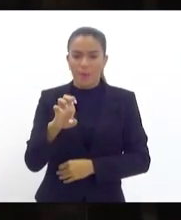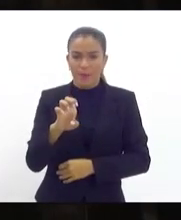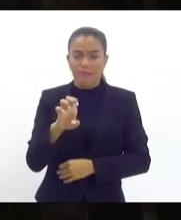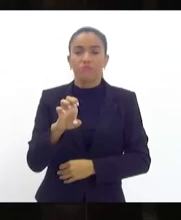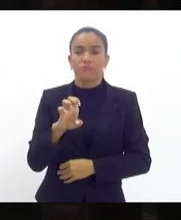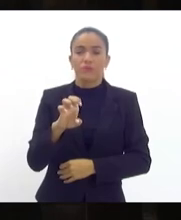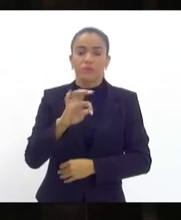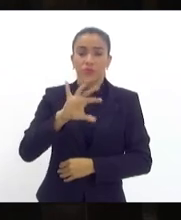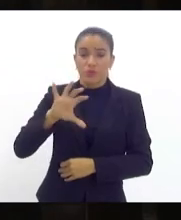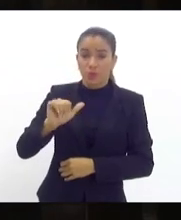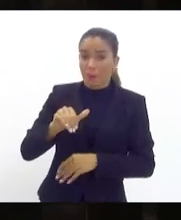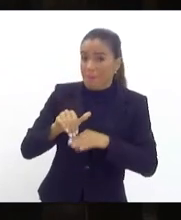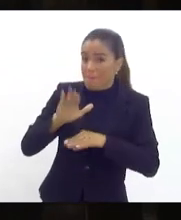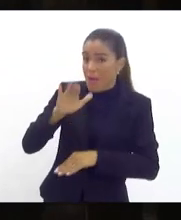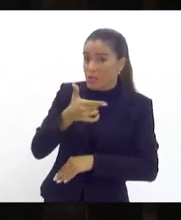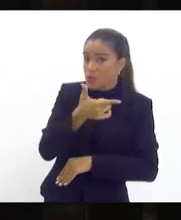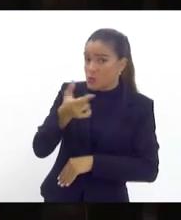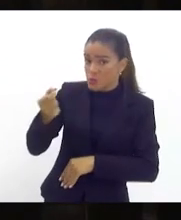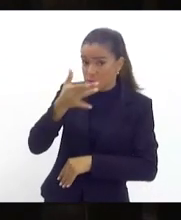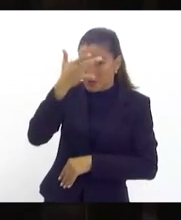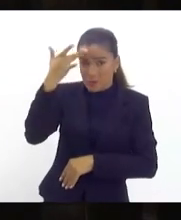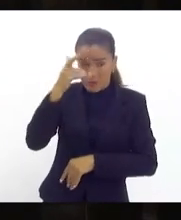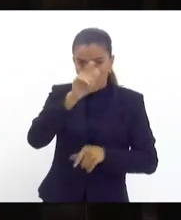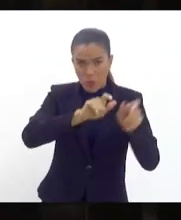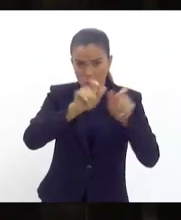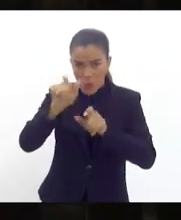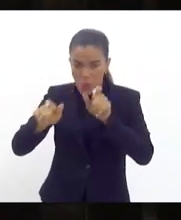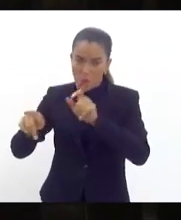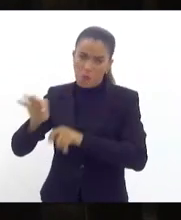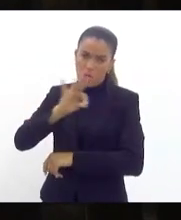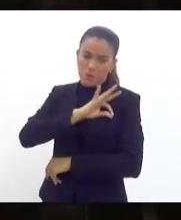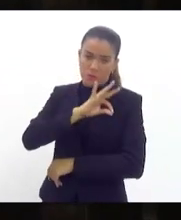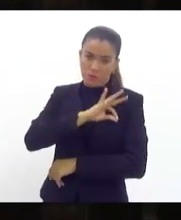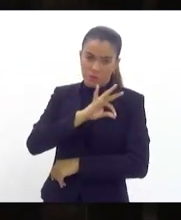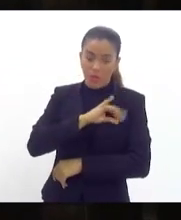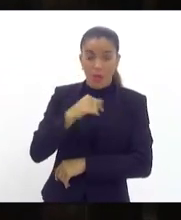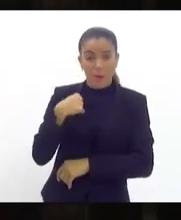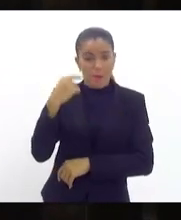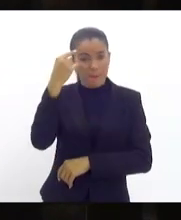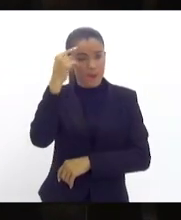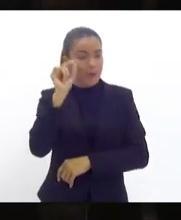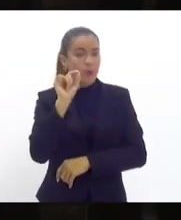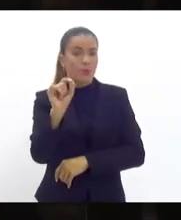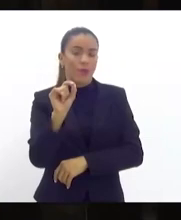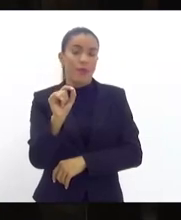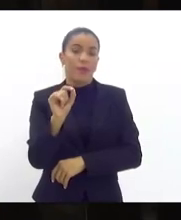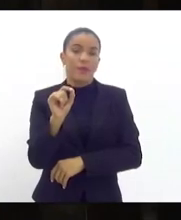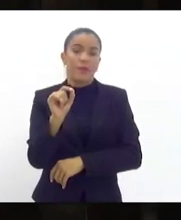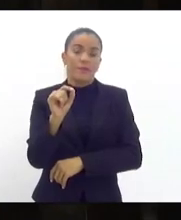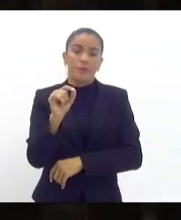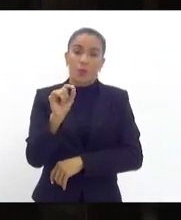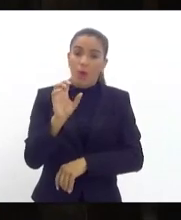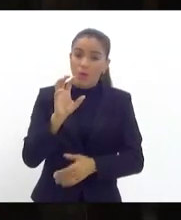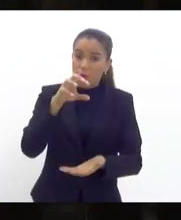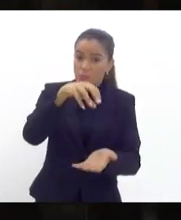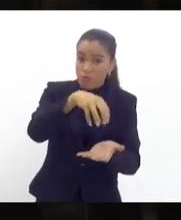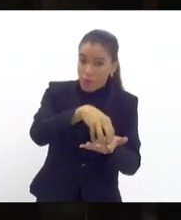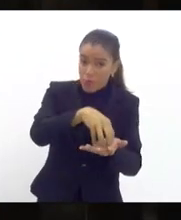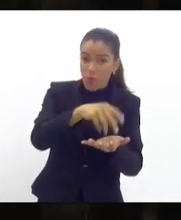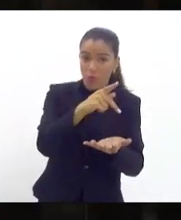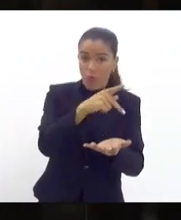mais de de 200 homens a época enfim o que eu penso é que quando for eu implantadas